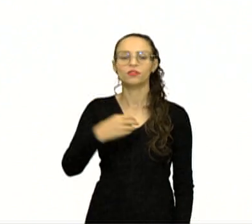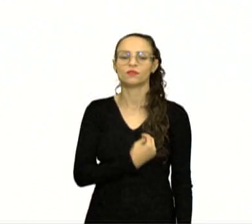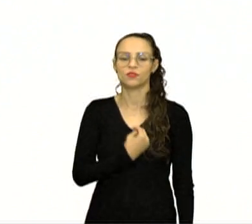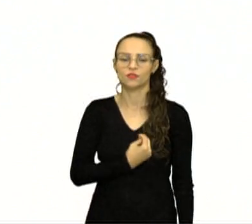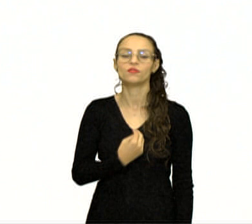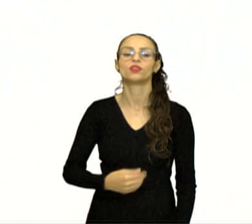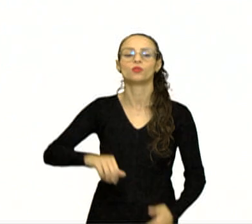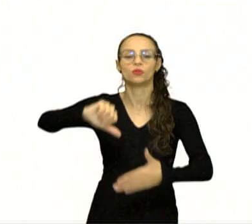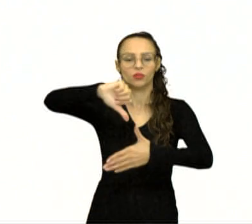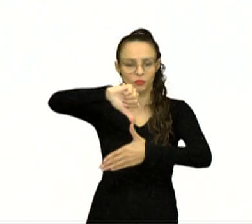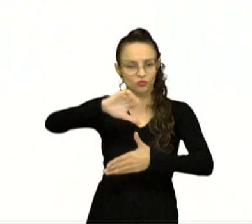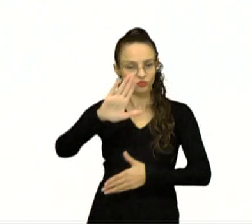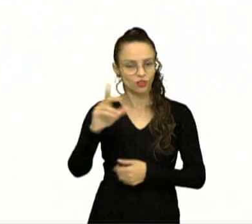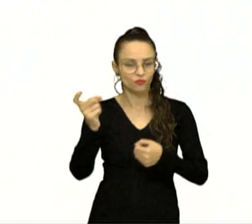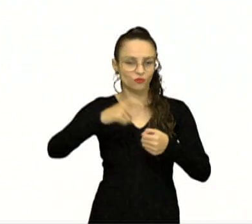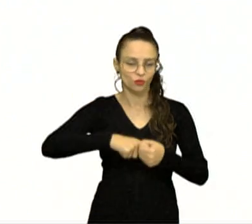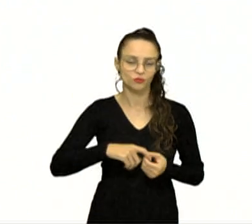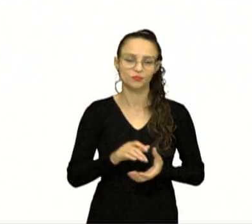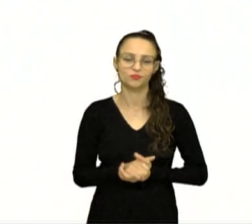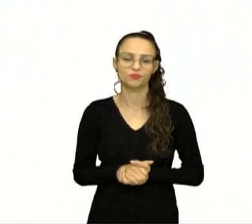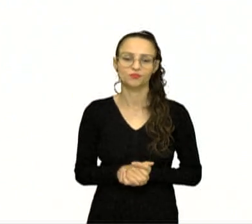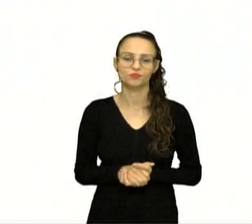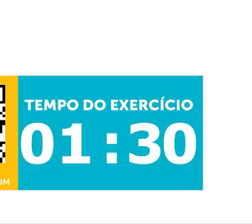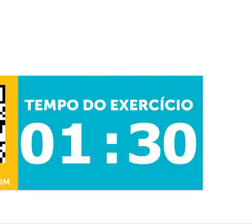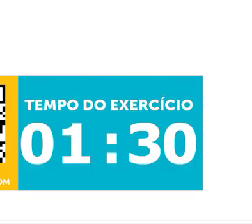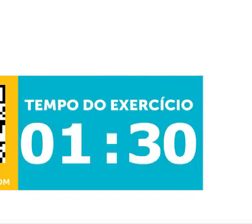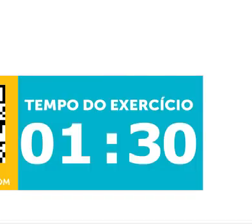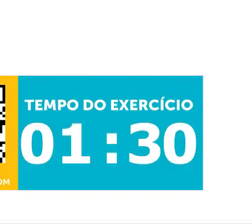na América do Sul. Daqui a pouquinho nós voltamos.